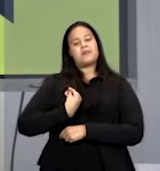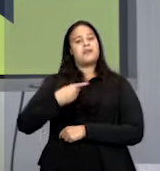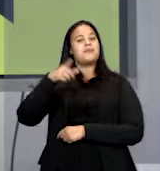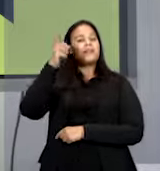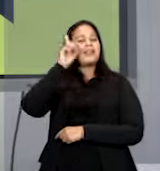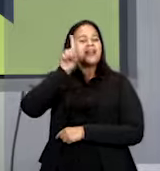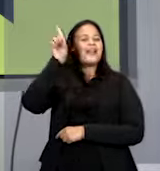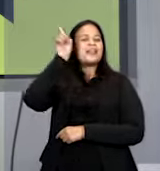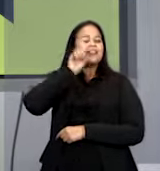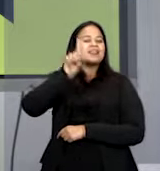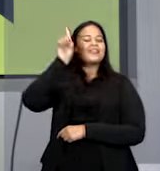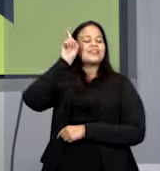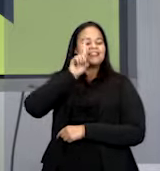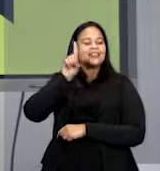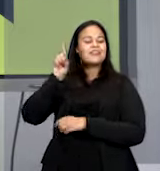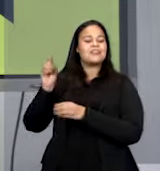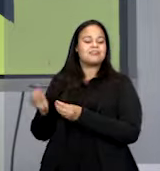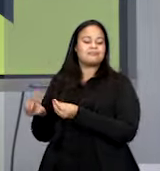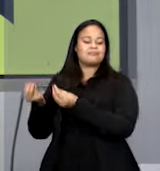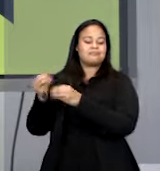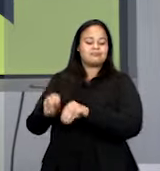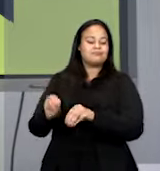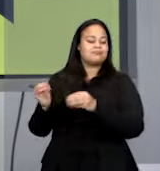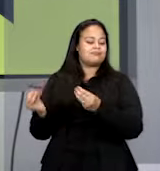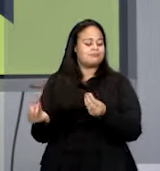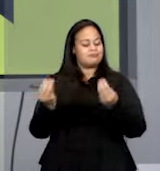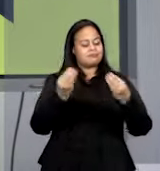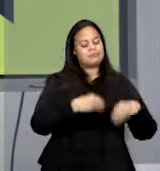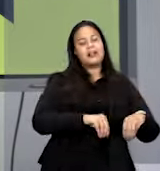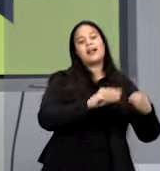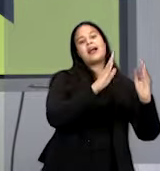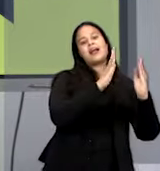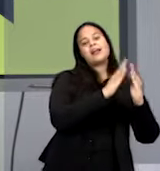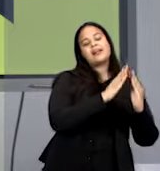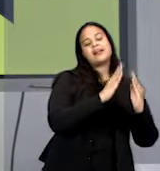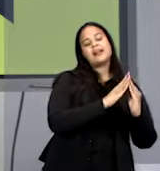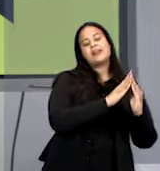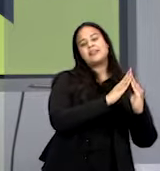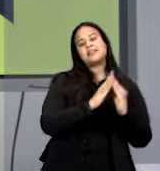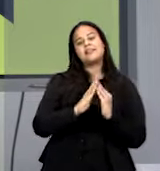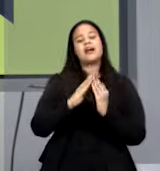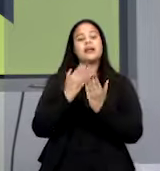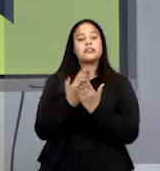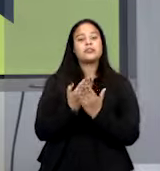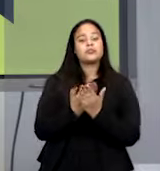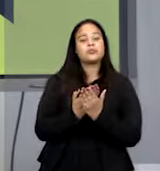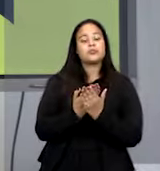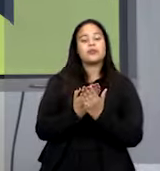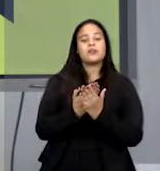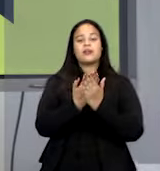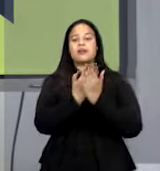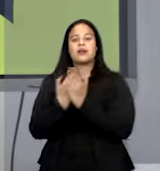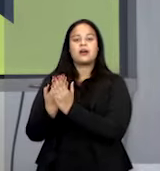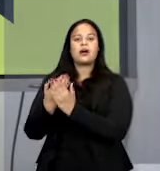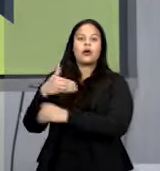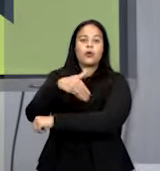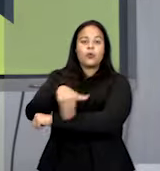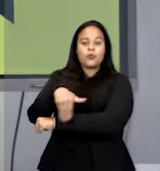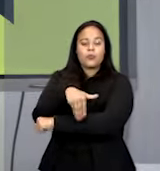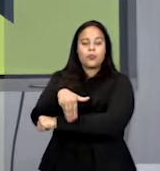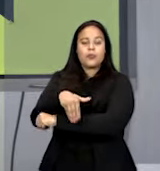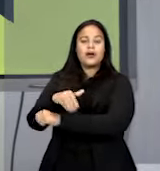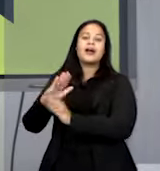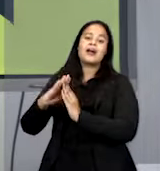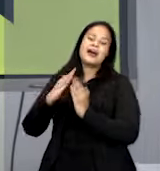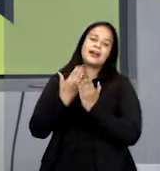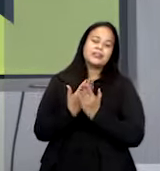todo. A gente vai passando de uma para outra, sai de casa, vai para a escola, passando por uma rua pavimentada, sai da